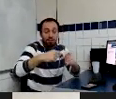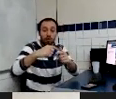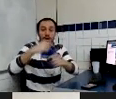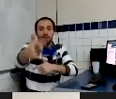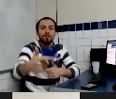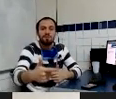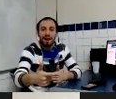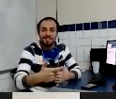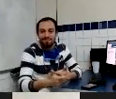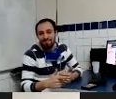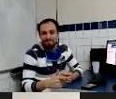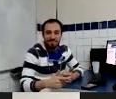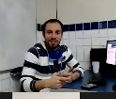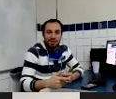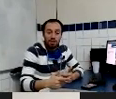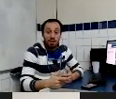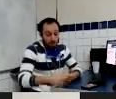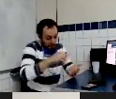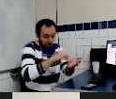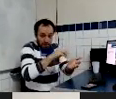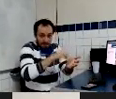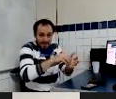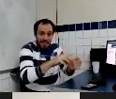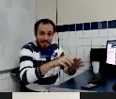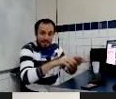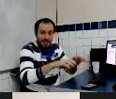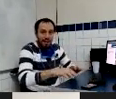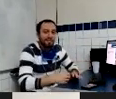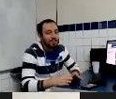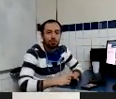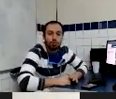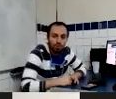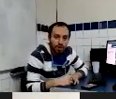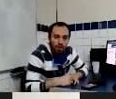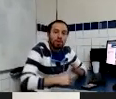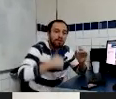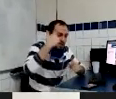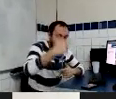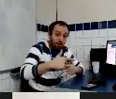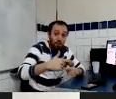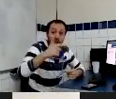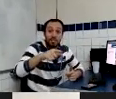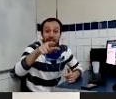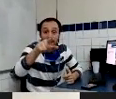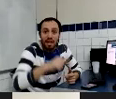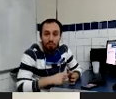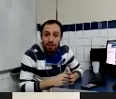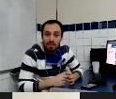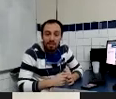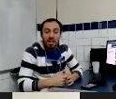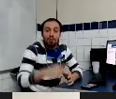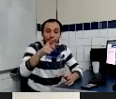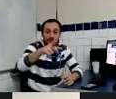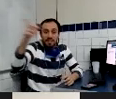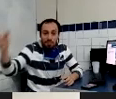fase, chega uma hora que você passa. Por quê? Porque você ficou especialista naquela fase do jogo. Porque você tentou, você teve tempo